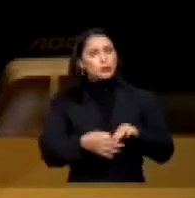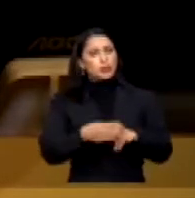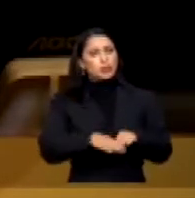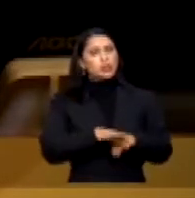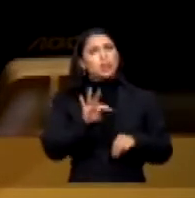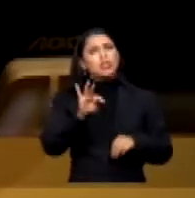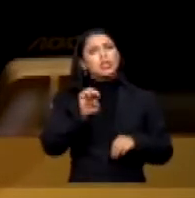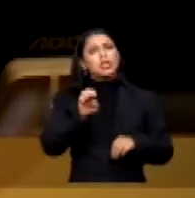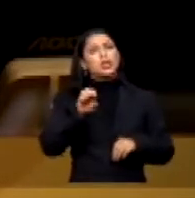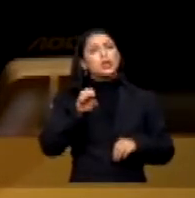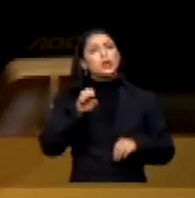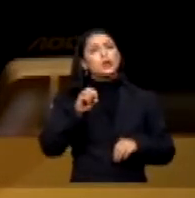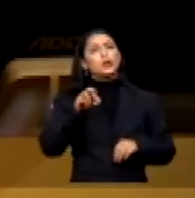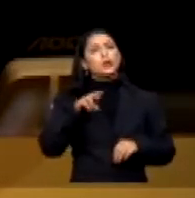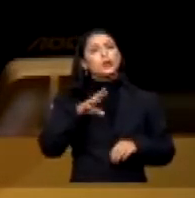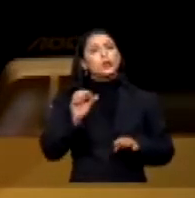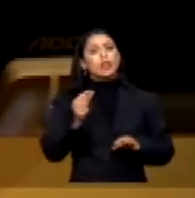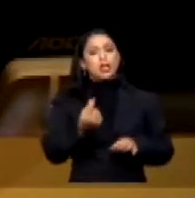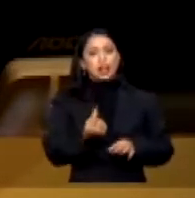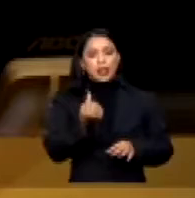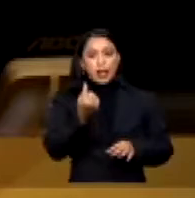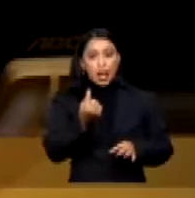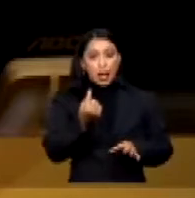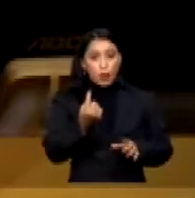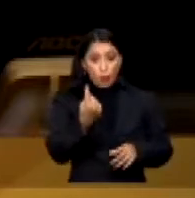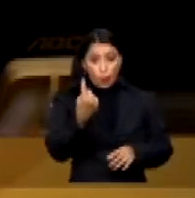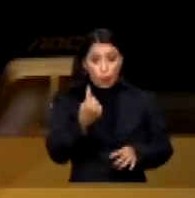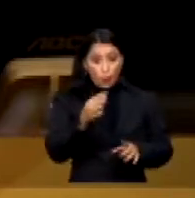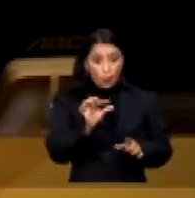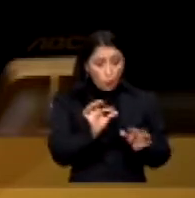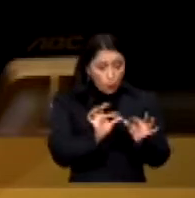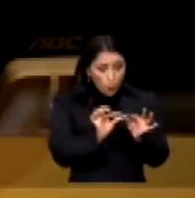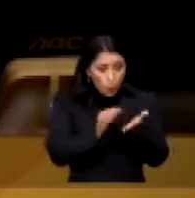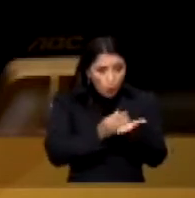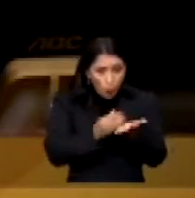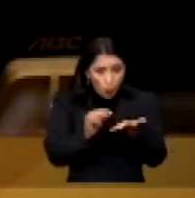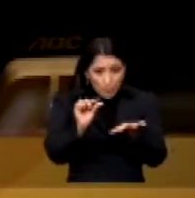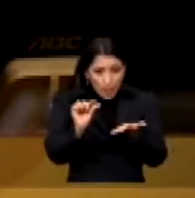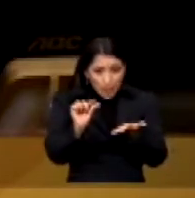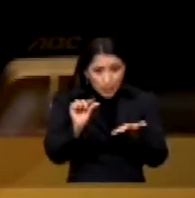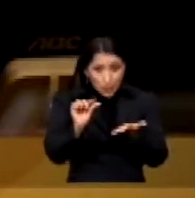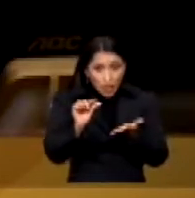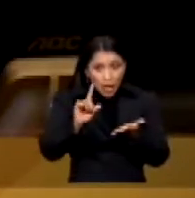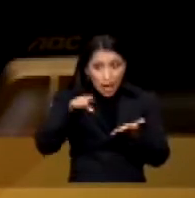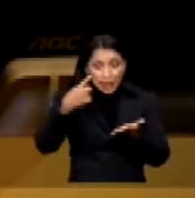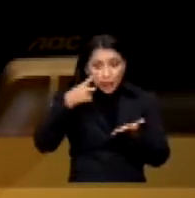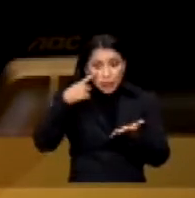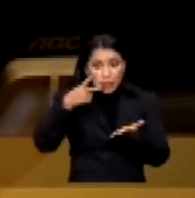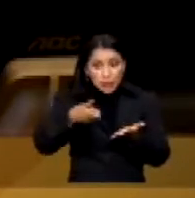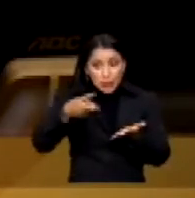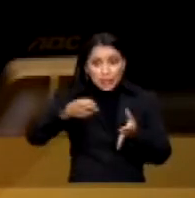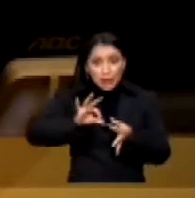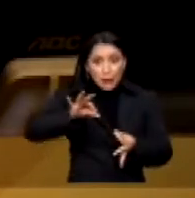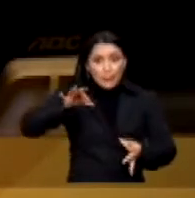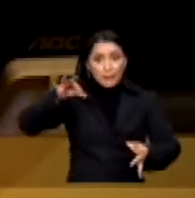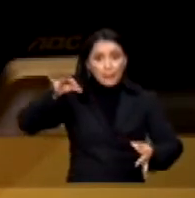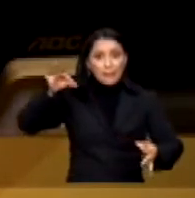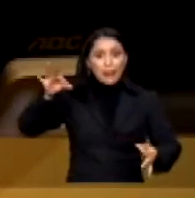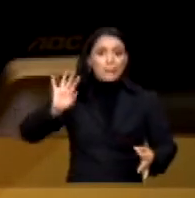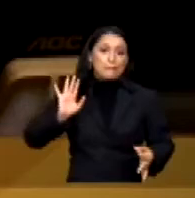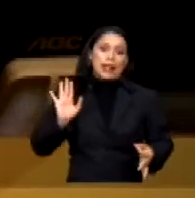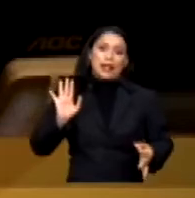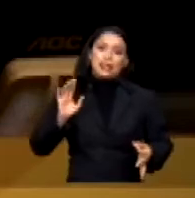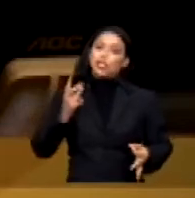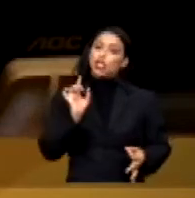saudoso ministro Teori, dizendo, puxamos uma pena e vem uma galinha. Mas não, só tínhamos 30 dias e 60